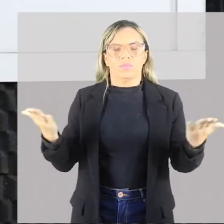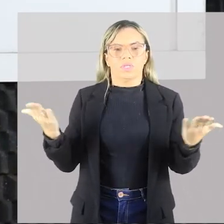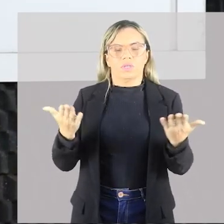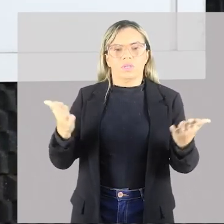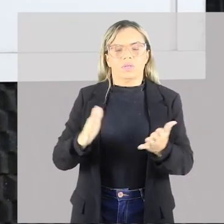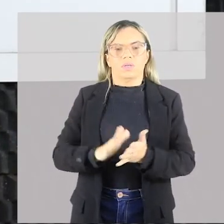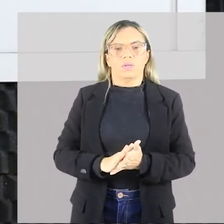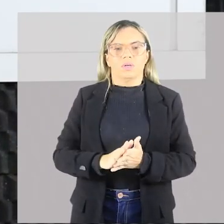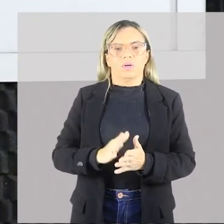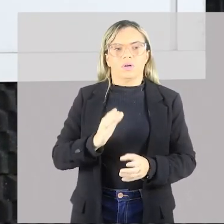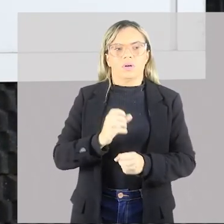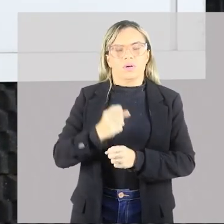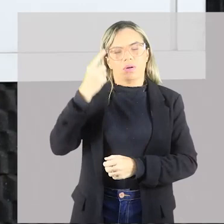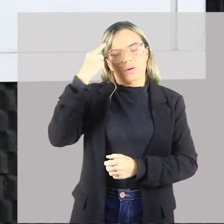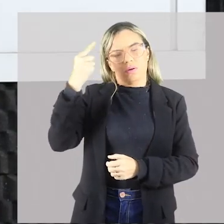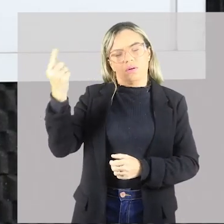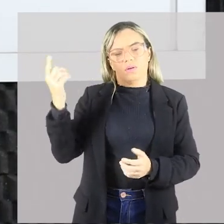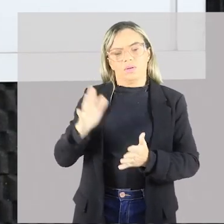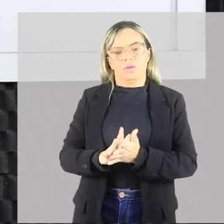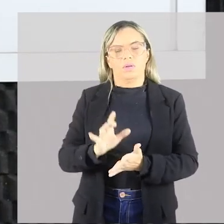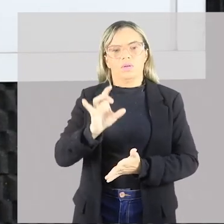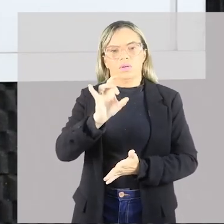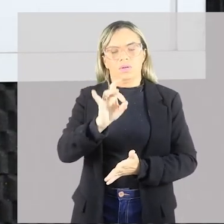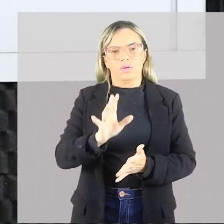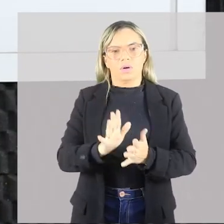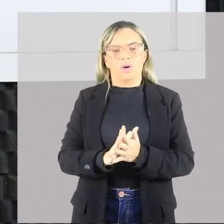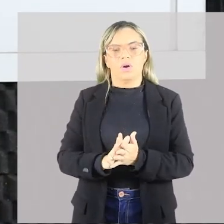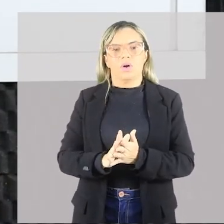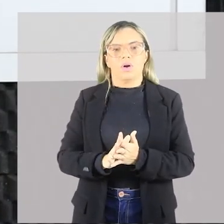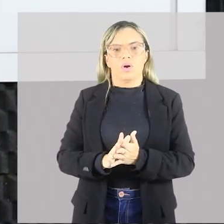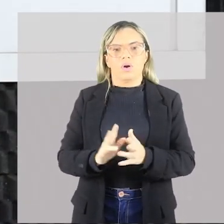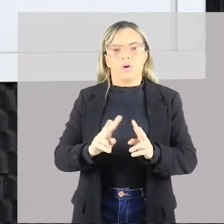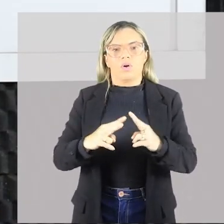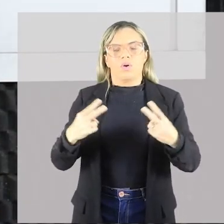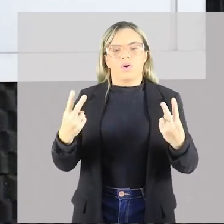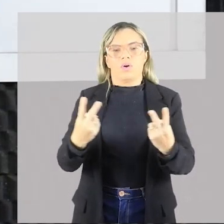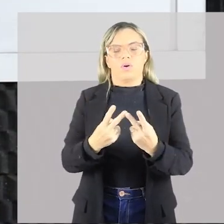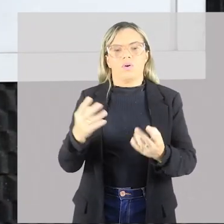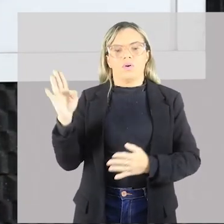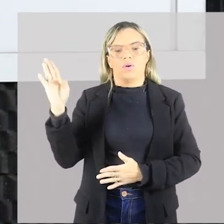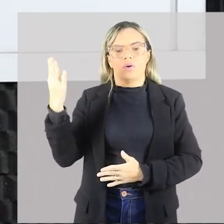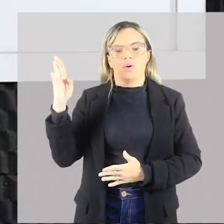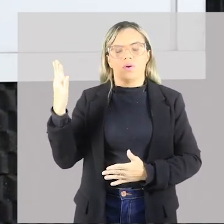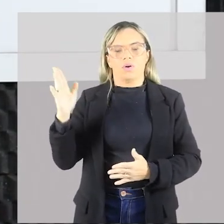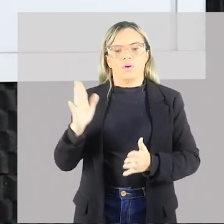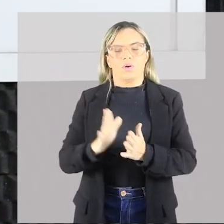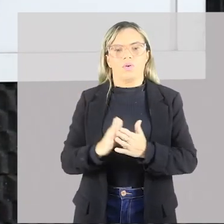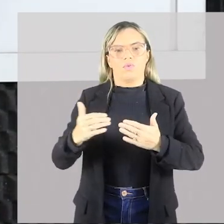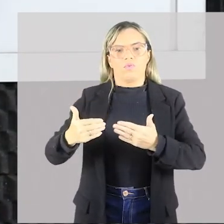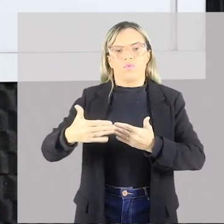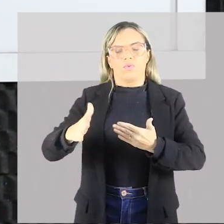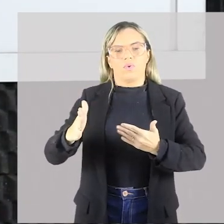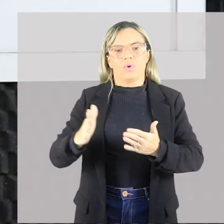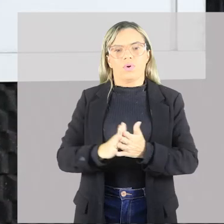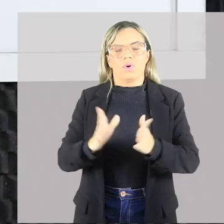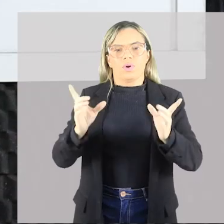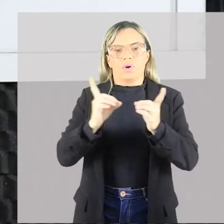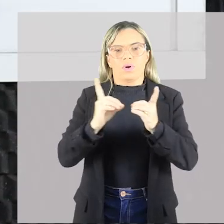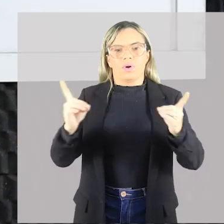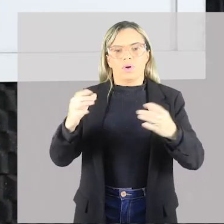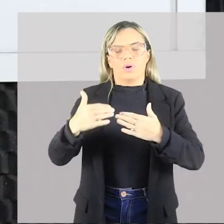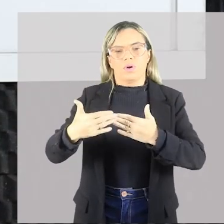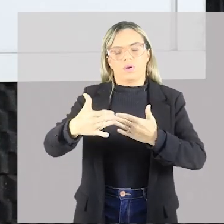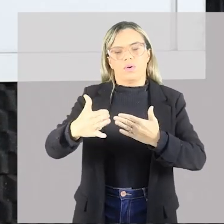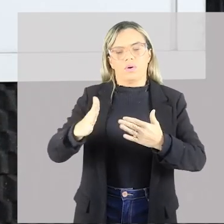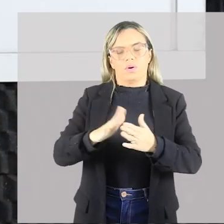jogada. Turma, pensem comigo. Ele não quer só o volume da madeira? Se eu calcular o volume externo, com as dimensões